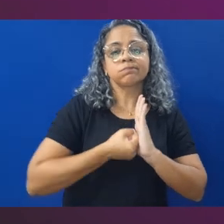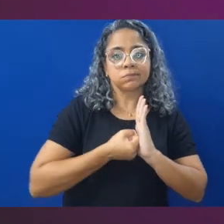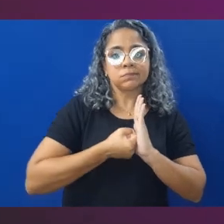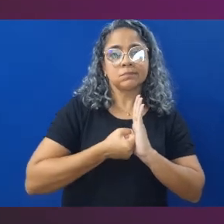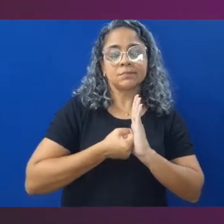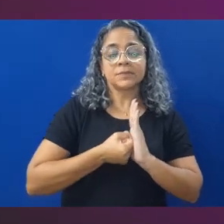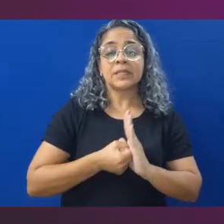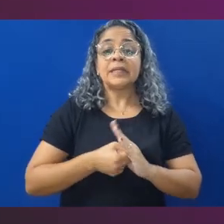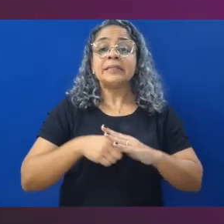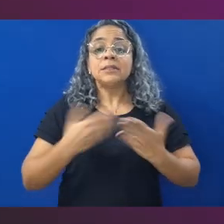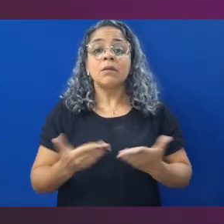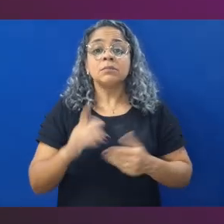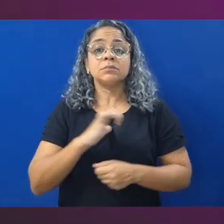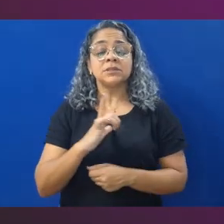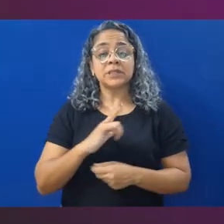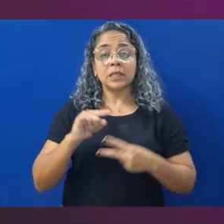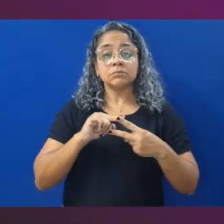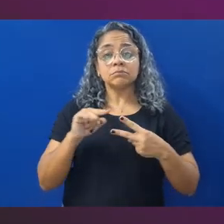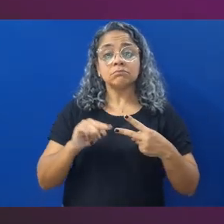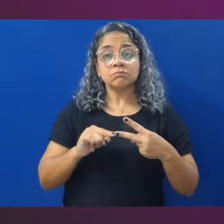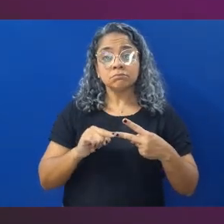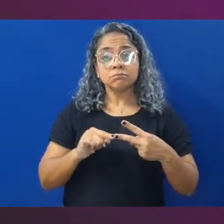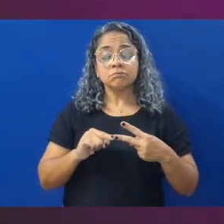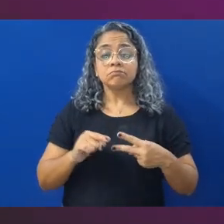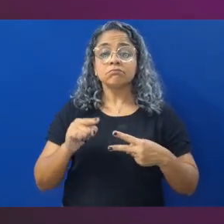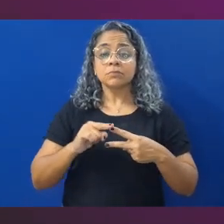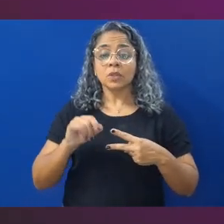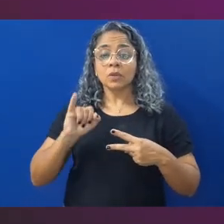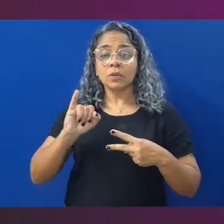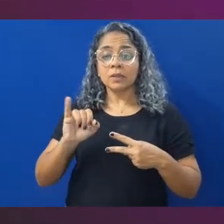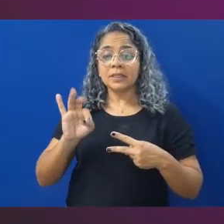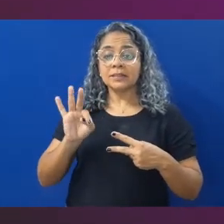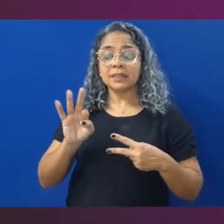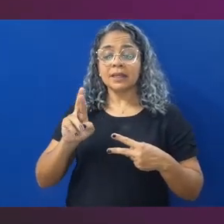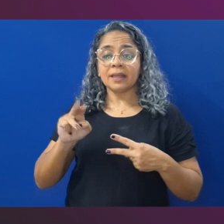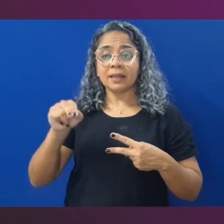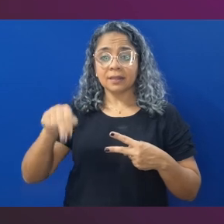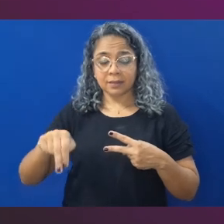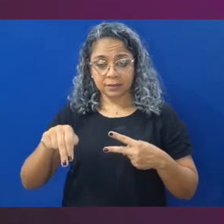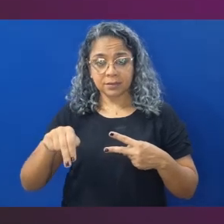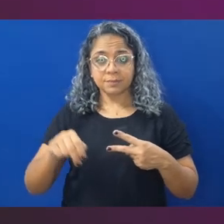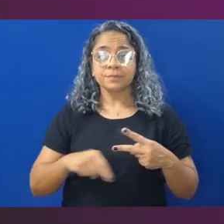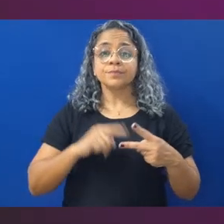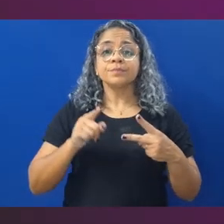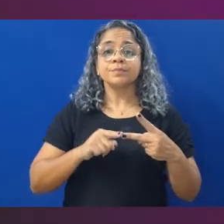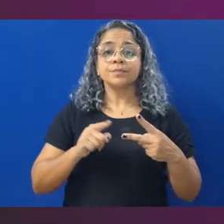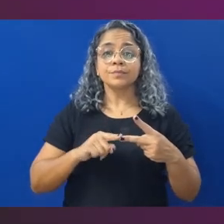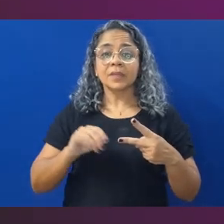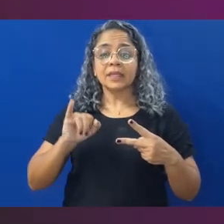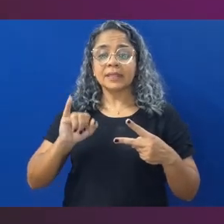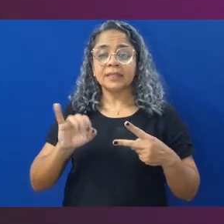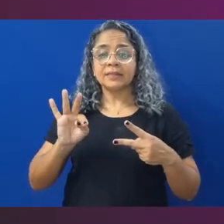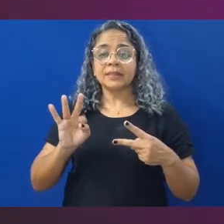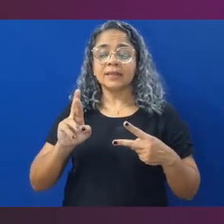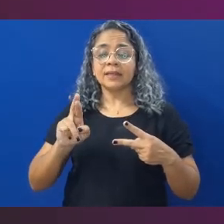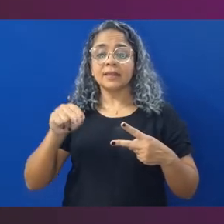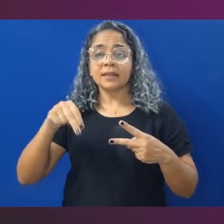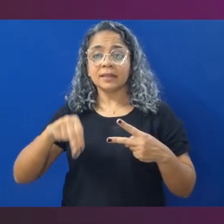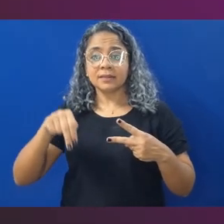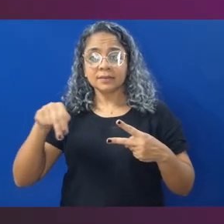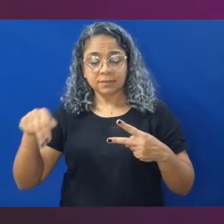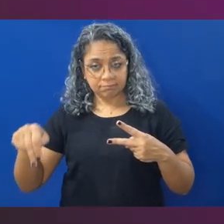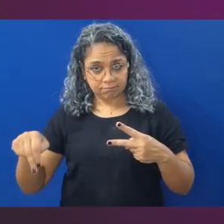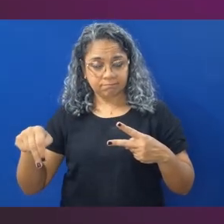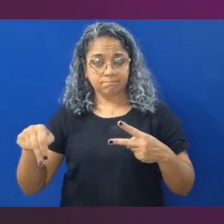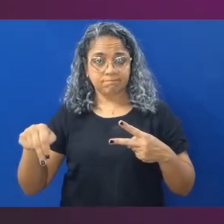transcriptase reversa. Para isso, existem dois tipos de inibidores: os análogos de nucleotídeos, nucleosídeos, e